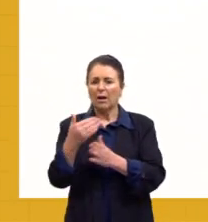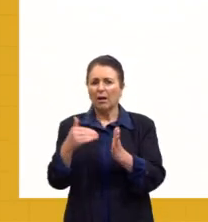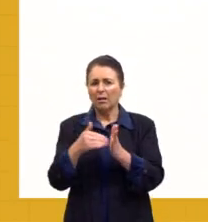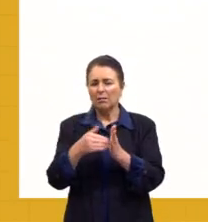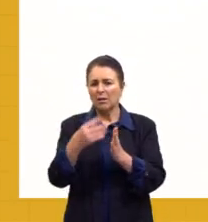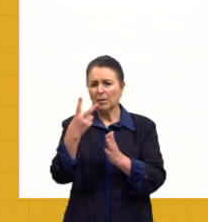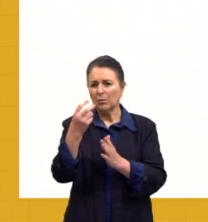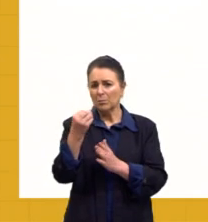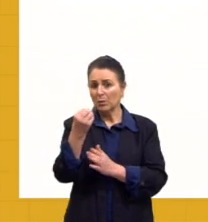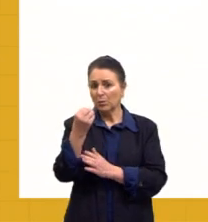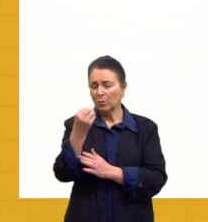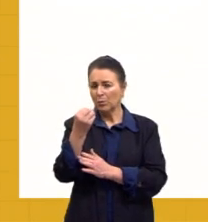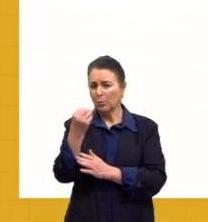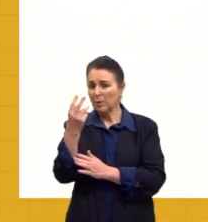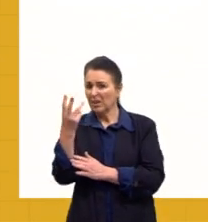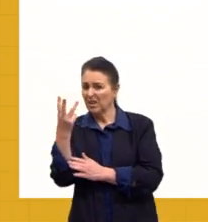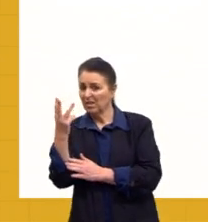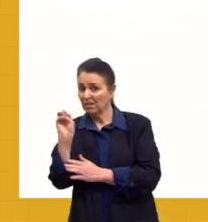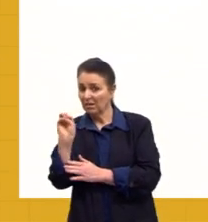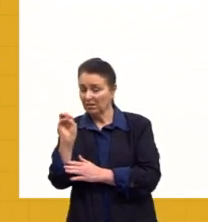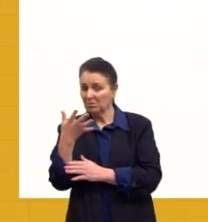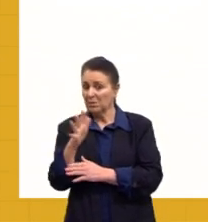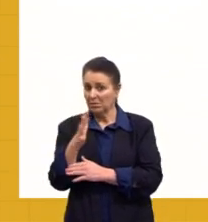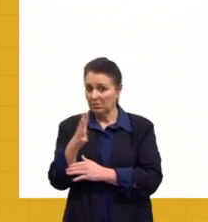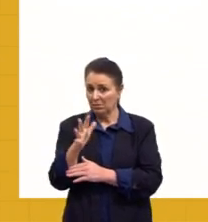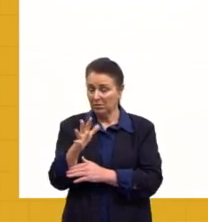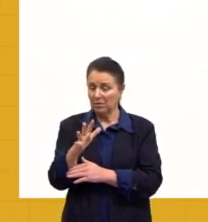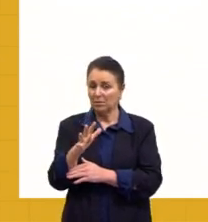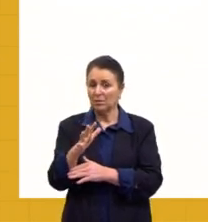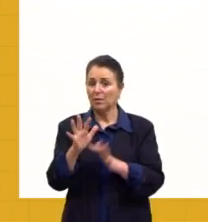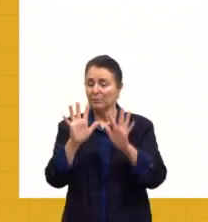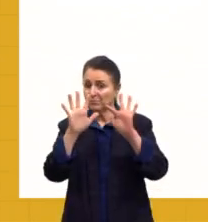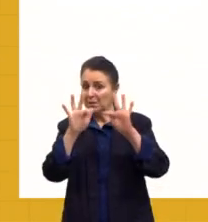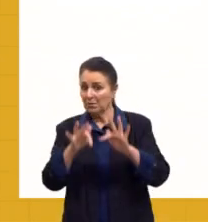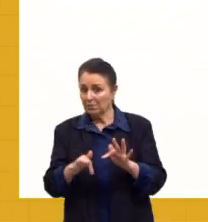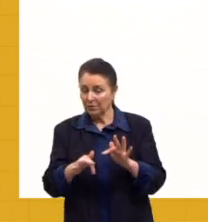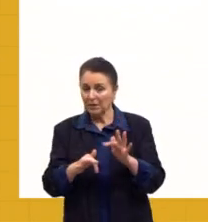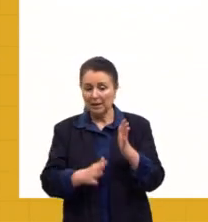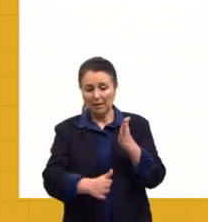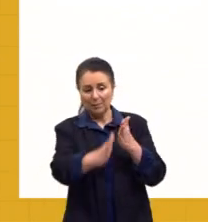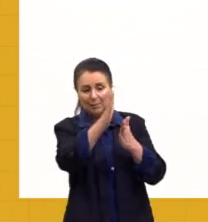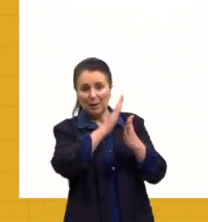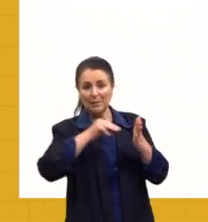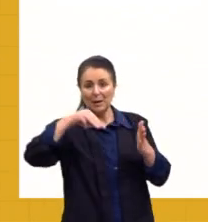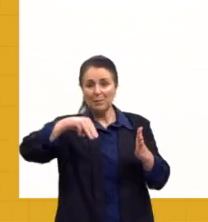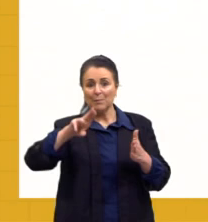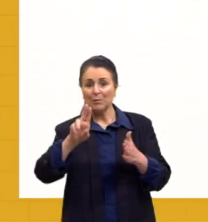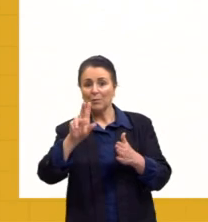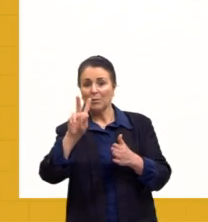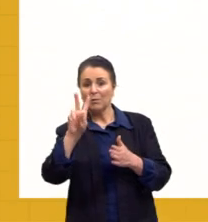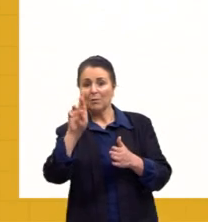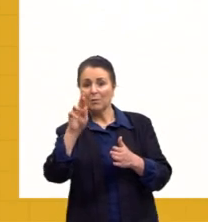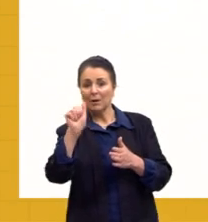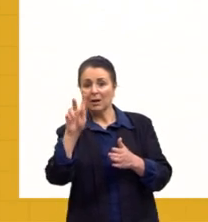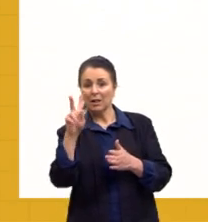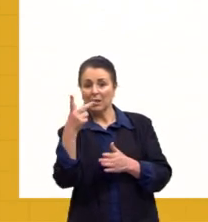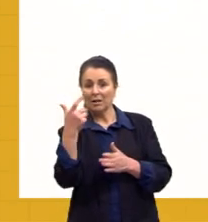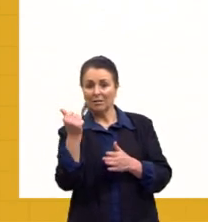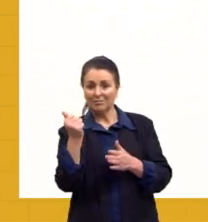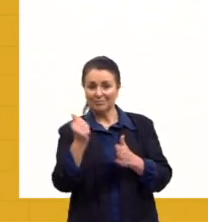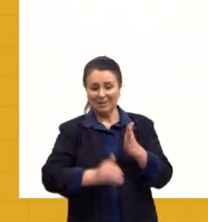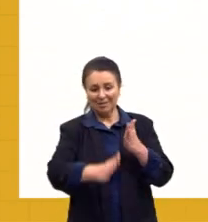até o ano de 2030 né Então até 2030 eles querem fazer com que as a muralha já esteja completamente